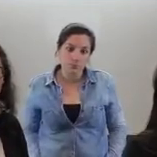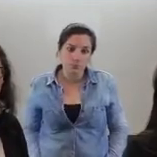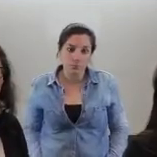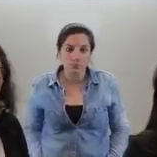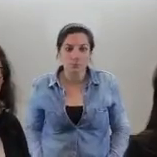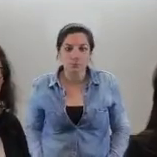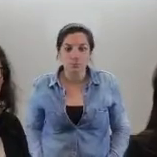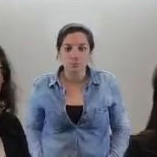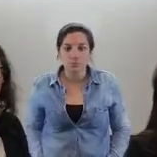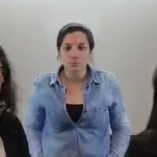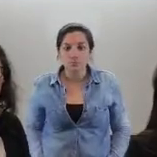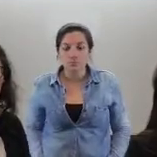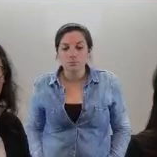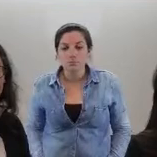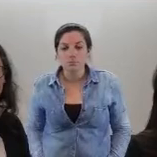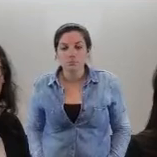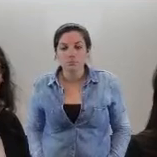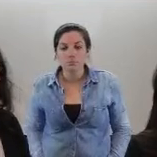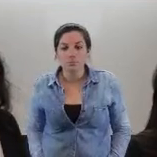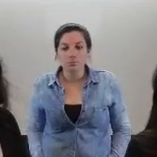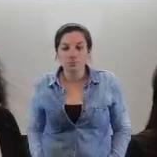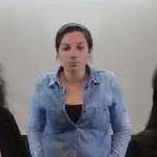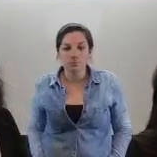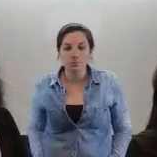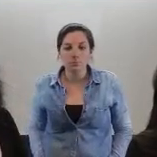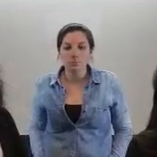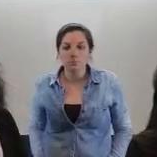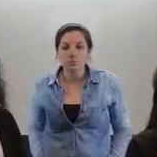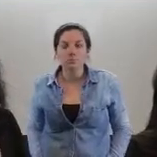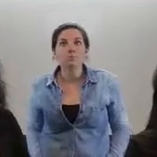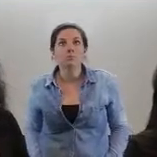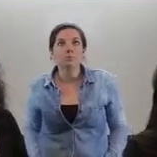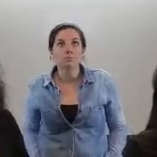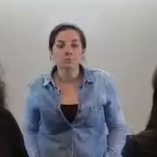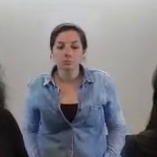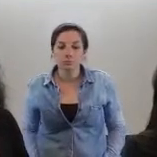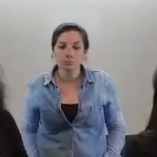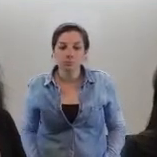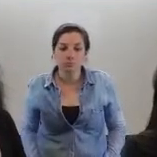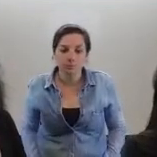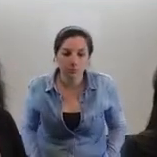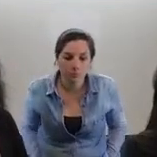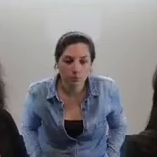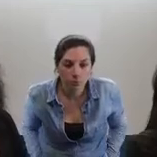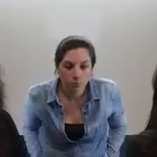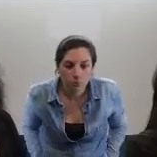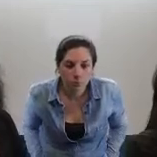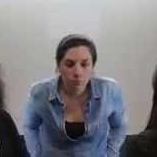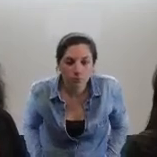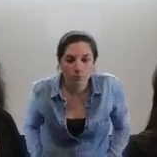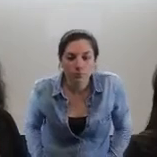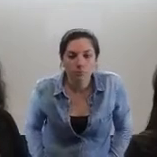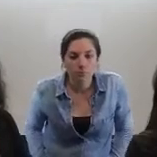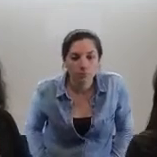A norma, então, é a 14.724, é uma norma que foi formulada a partir de